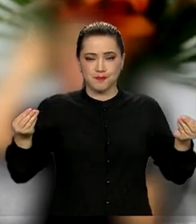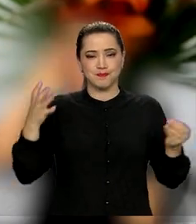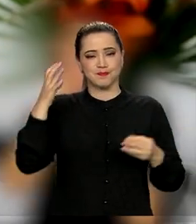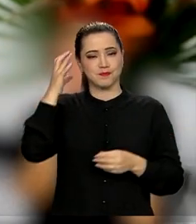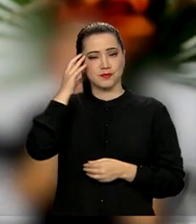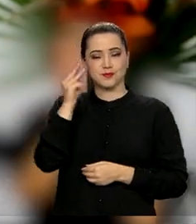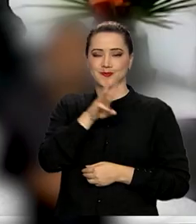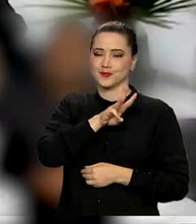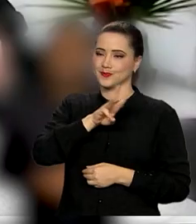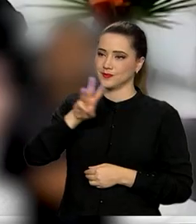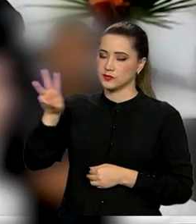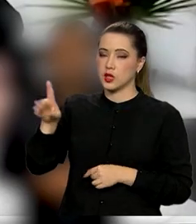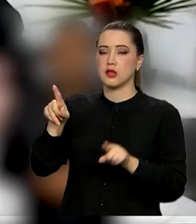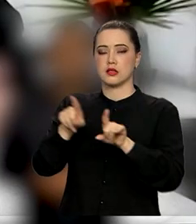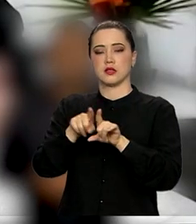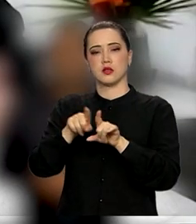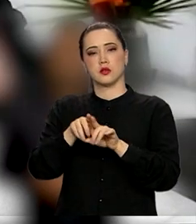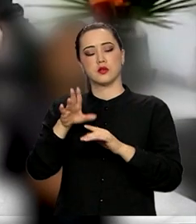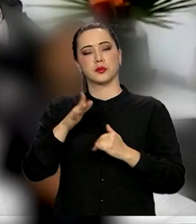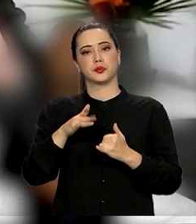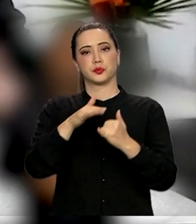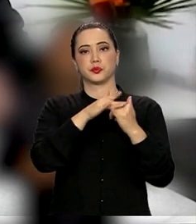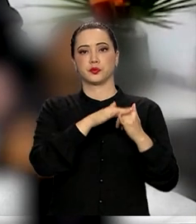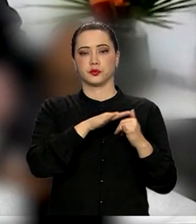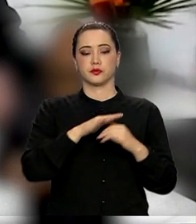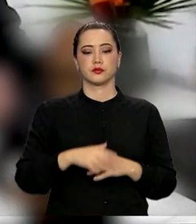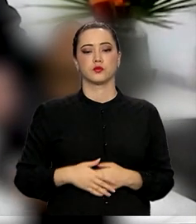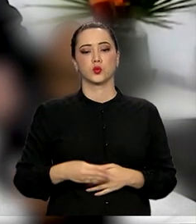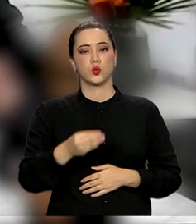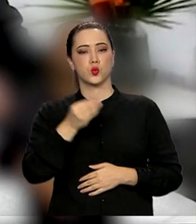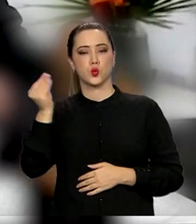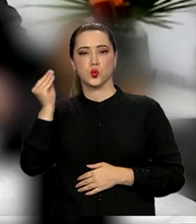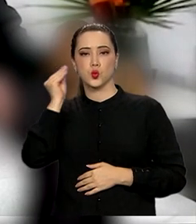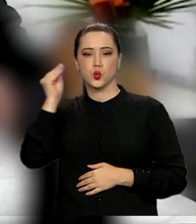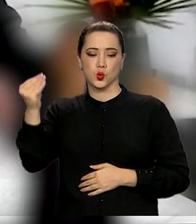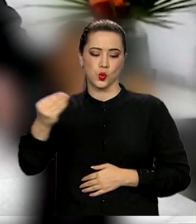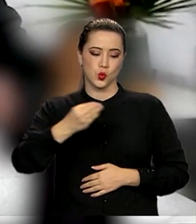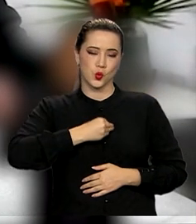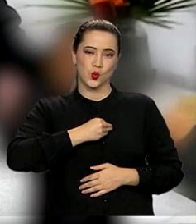Nacional de Rádio e também no YouTube. Um beijo no coração de todo o povo brasileiro.